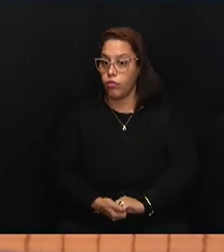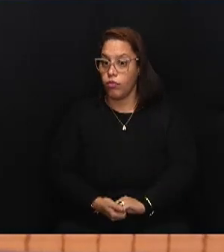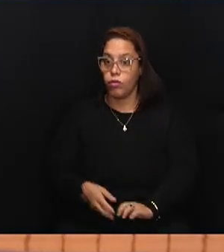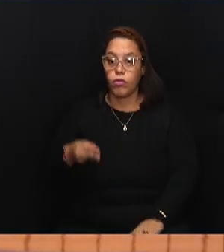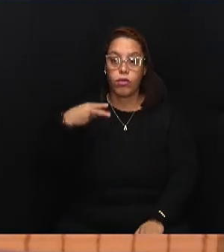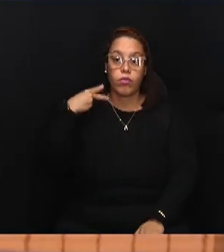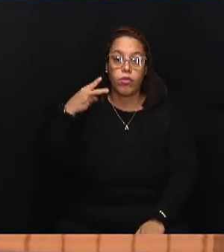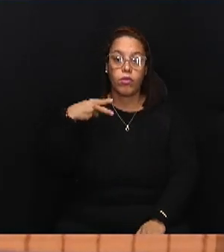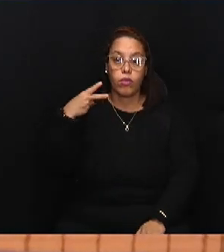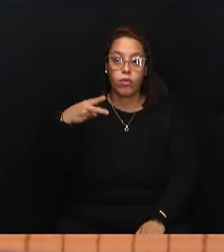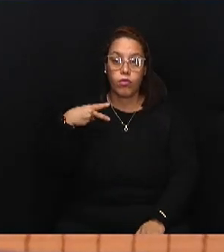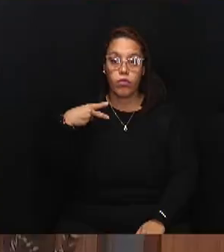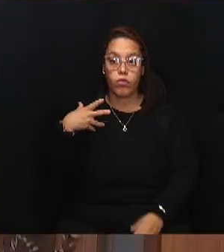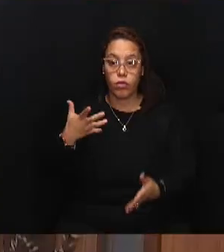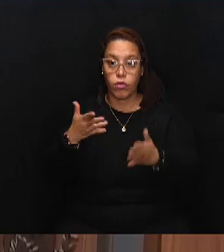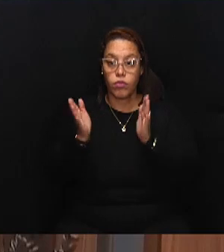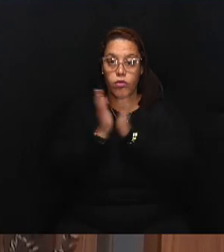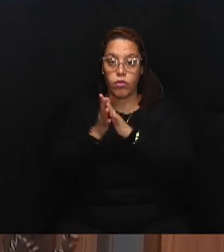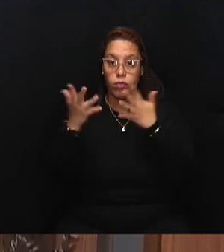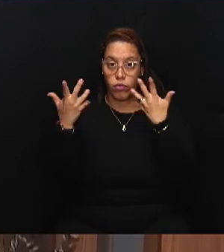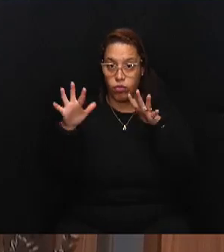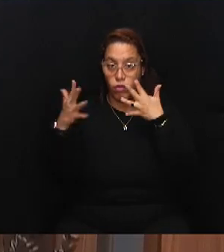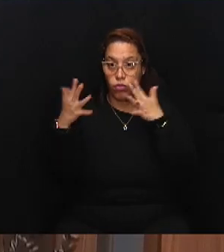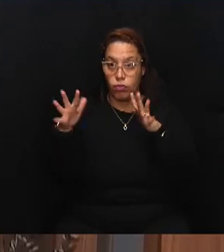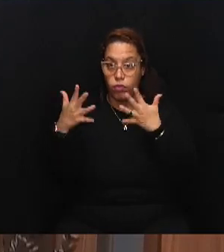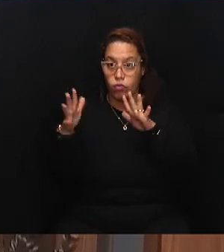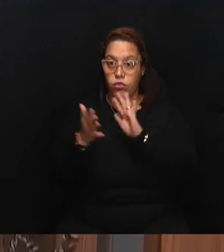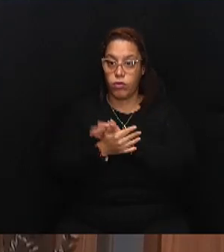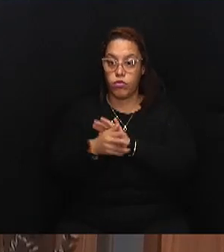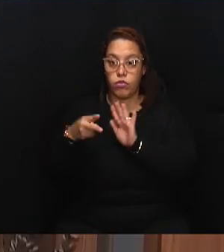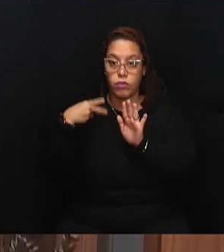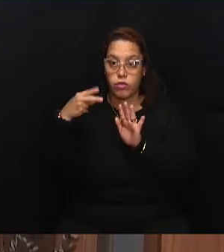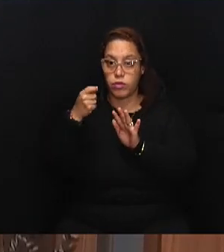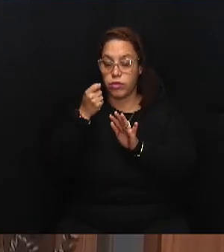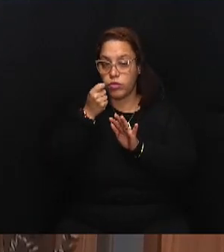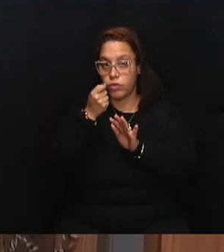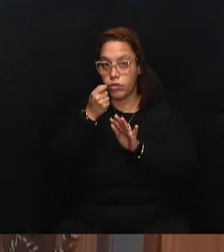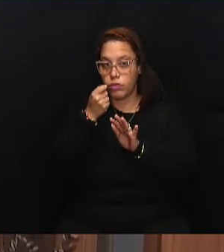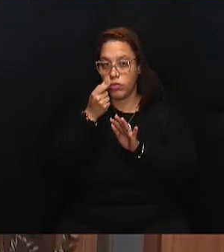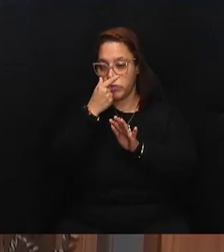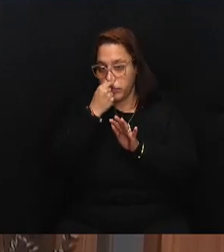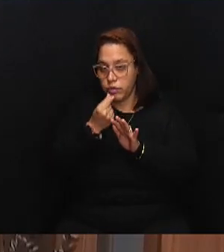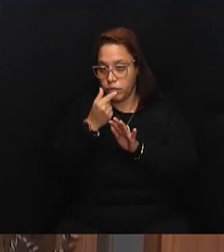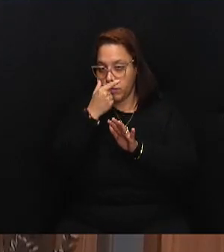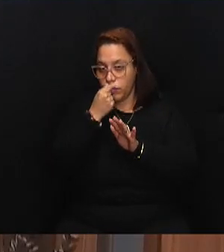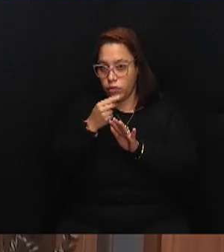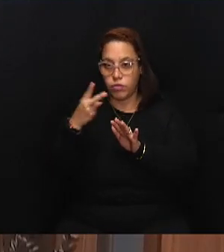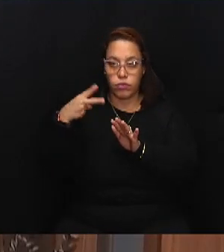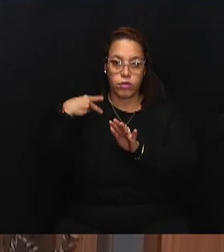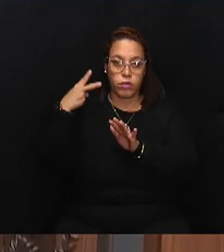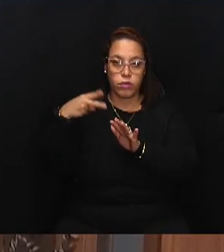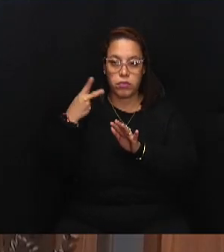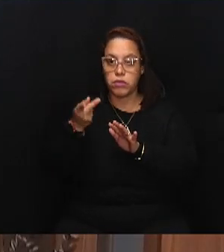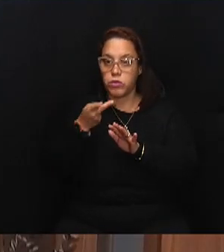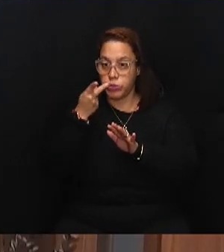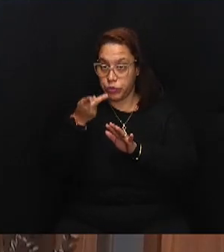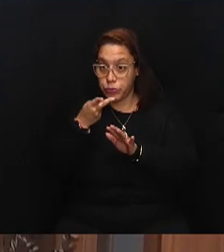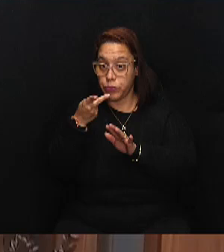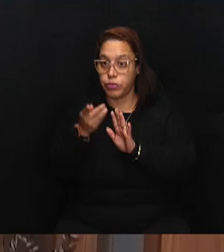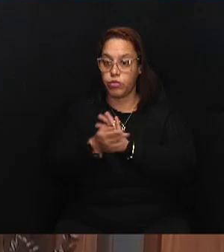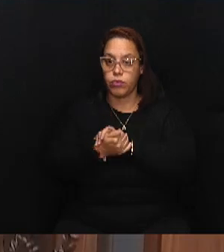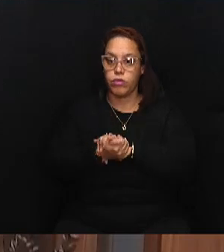Vereador, quero aqui parabenizar o vereador Roberto Alves também pela fala ali que ele